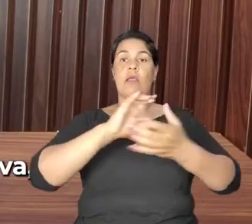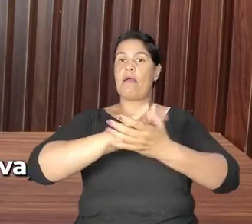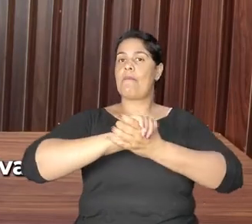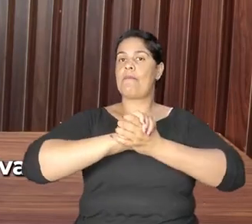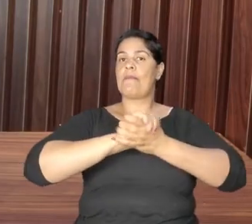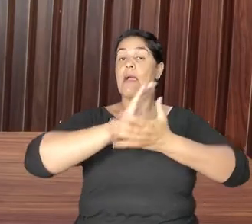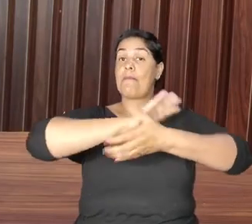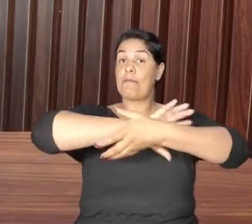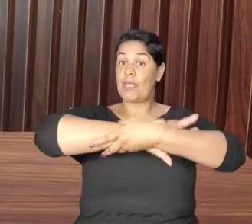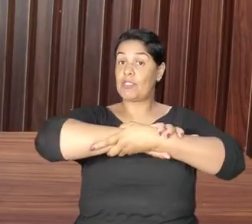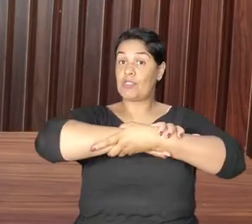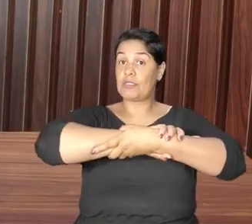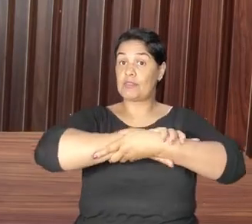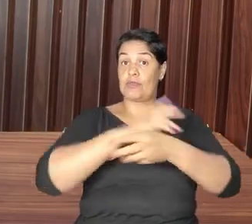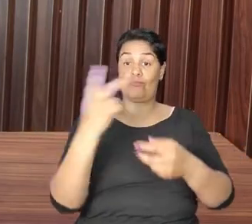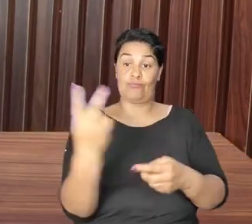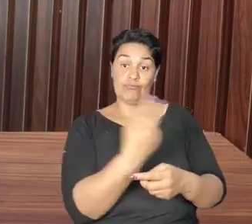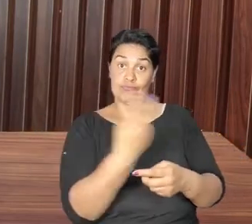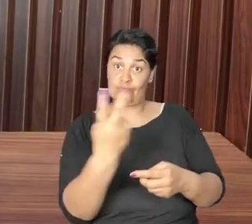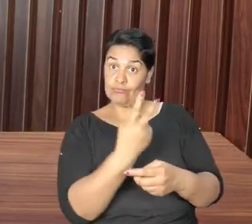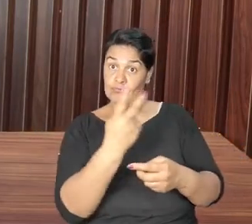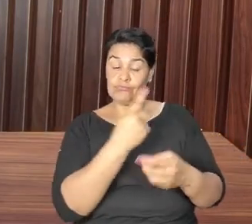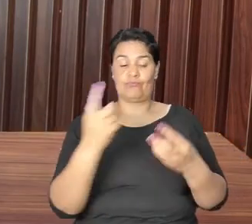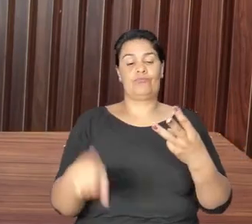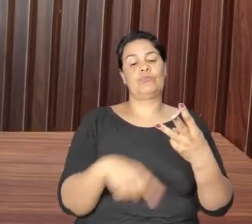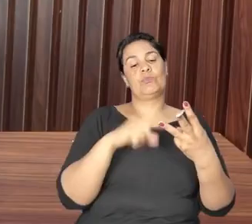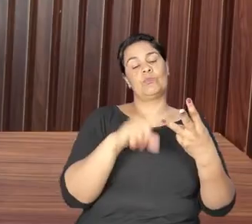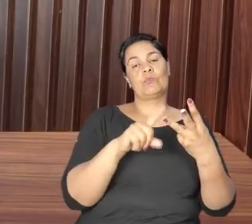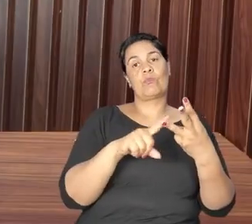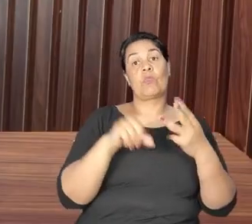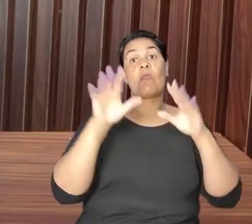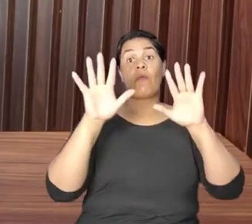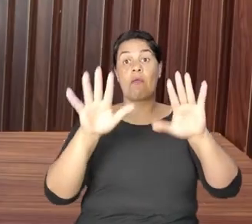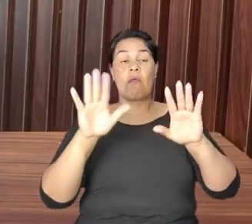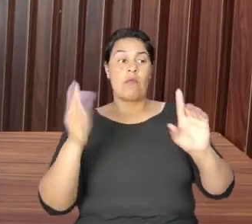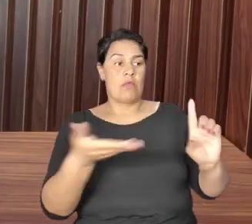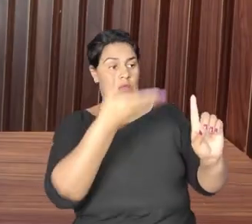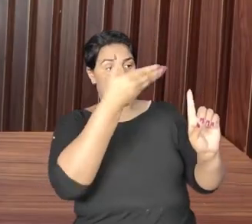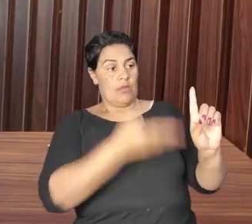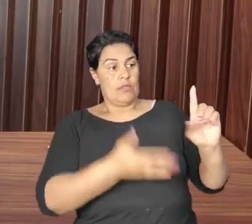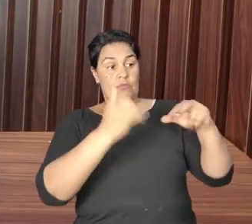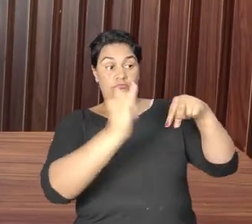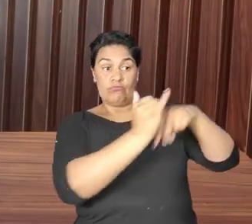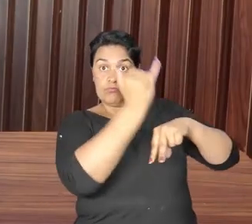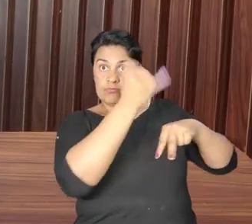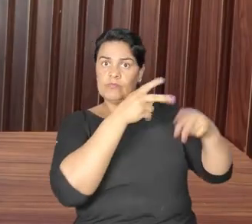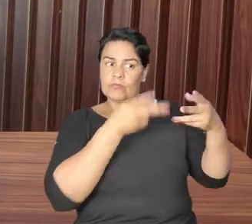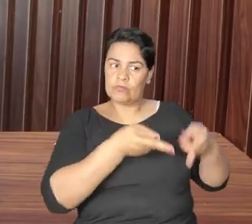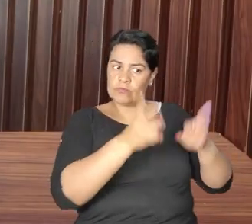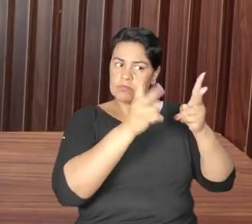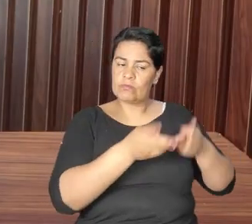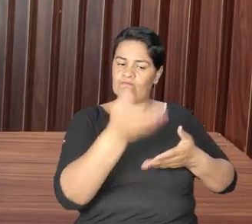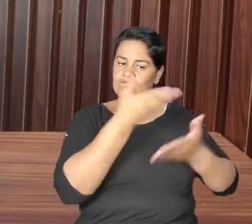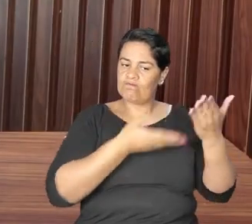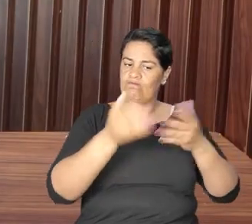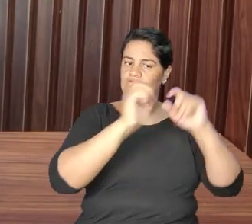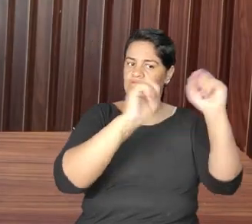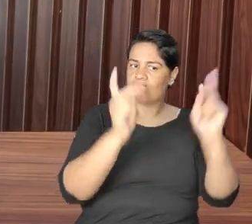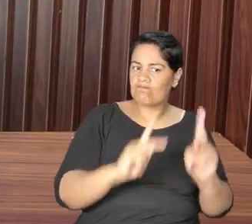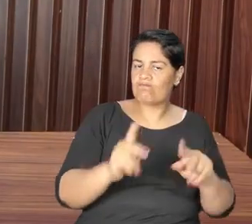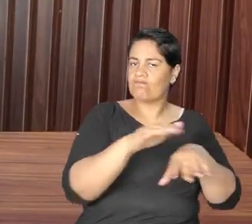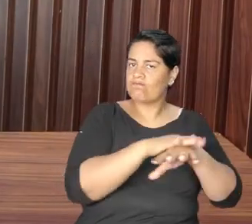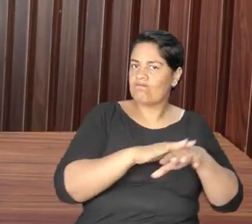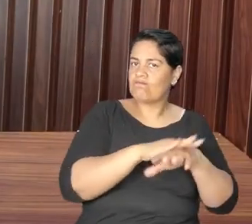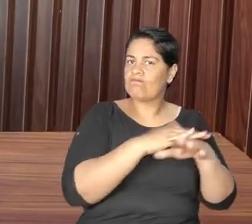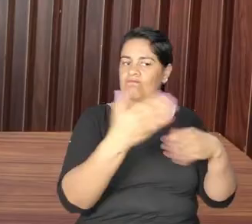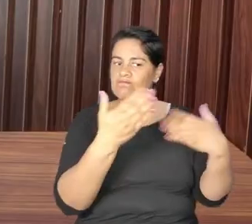restaurativa, a mediação vítima-ofensor, o procedimento restaurativo com com ênfase na vítima e círculos de